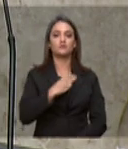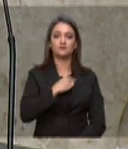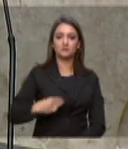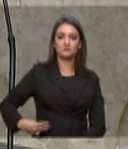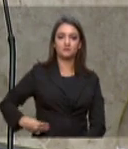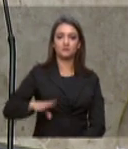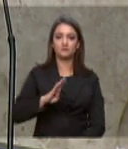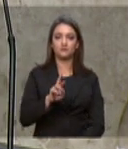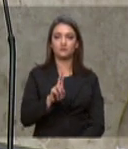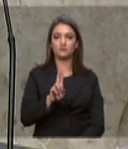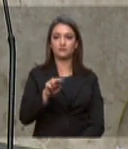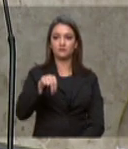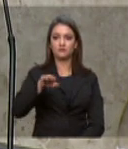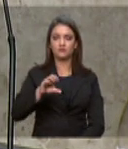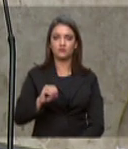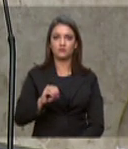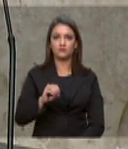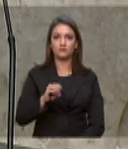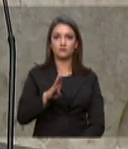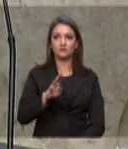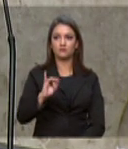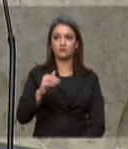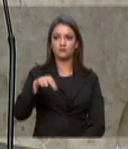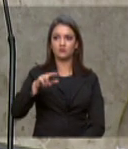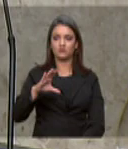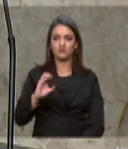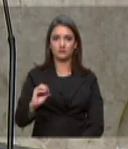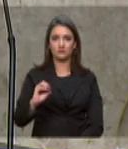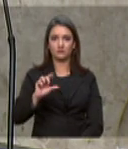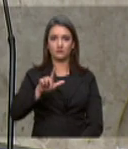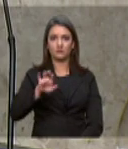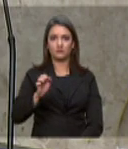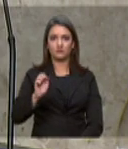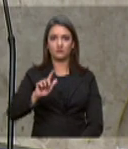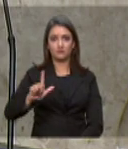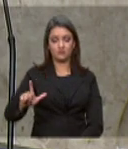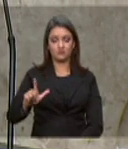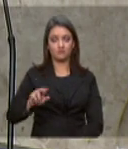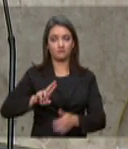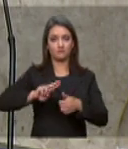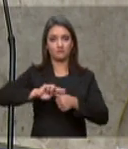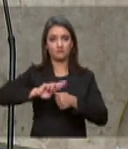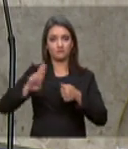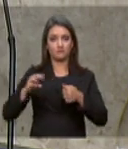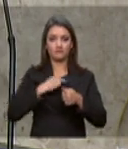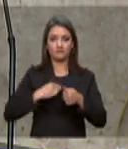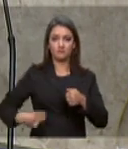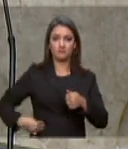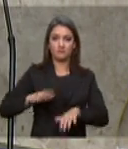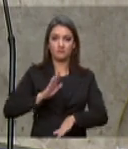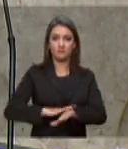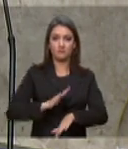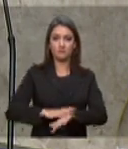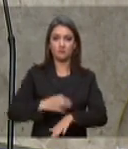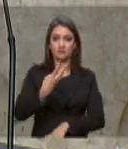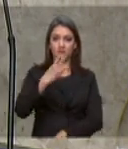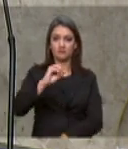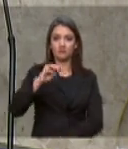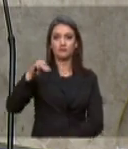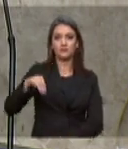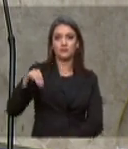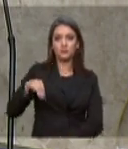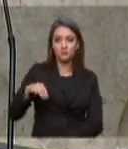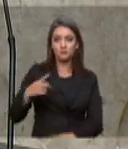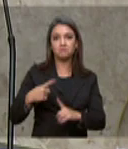Leal, advogado-geral da União, que disporá do tempo regimental de 30 minutos, na medida em que atua em todas